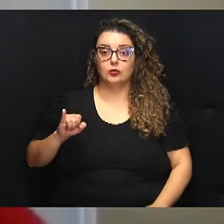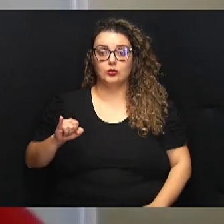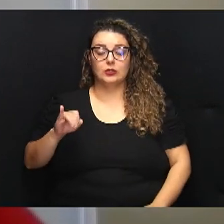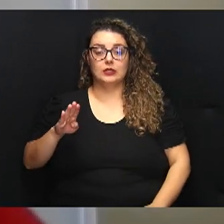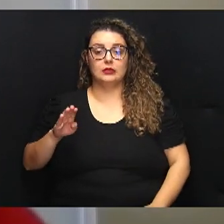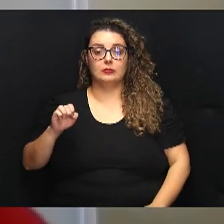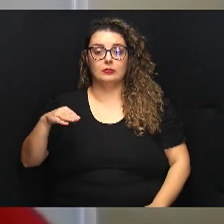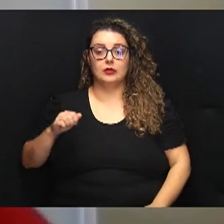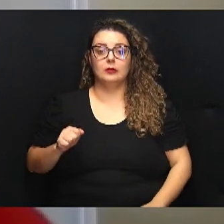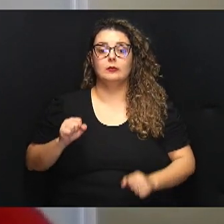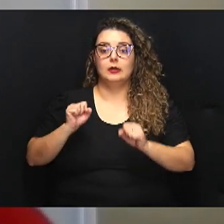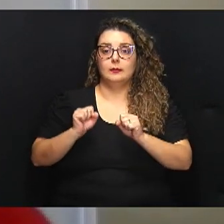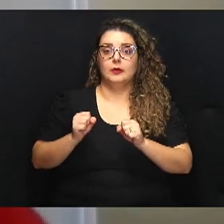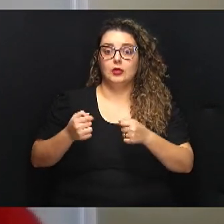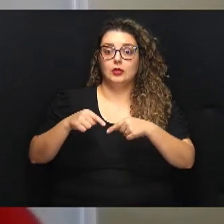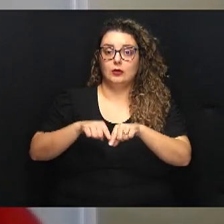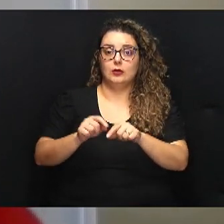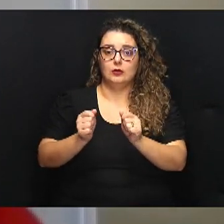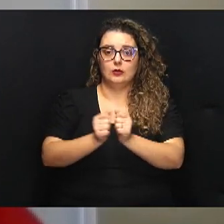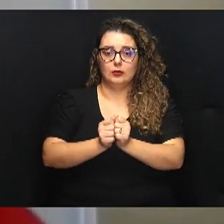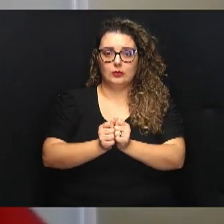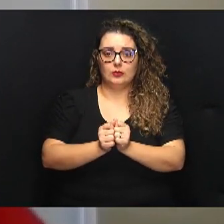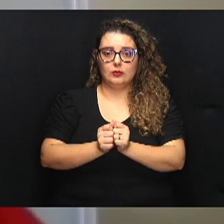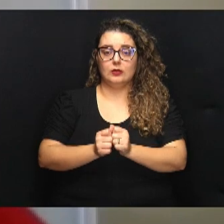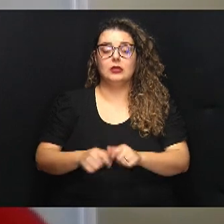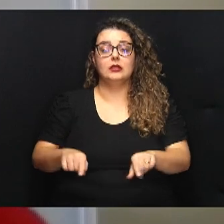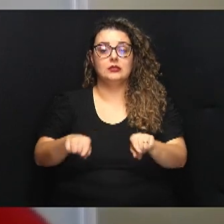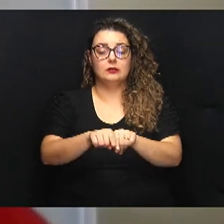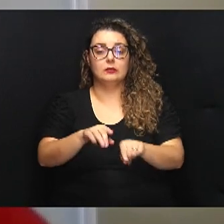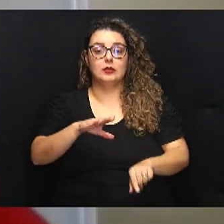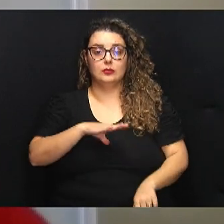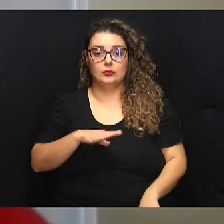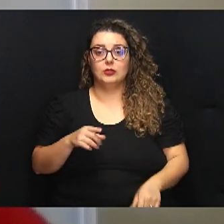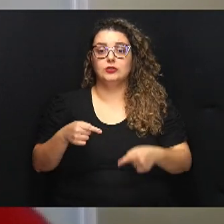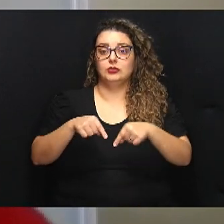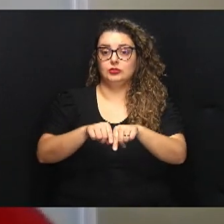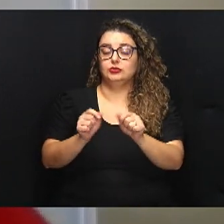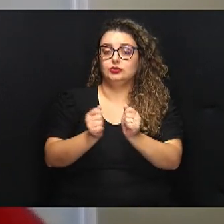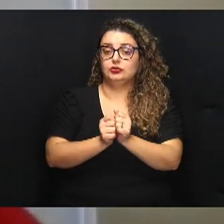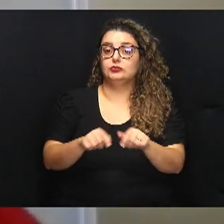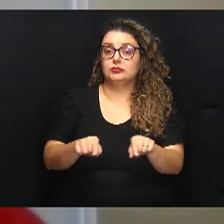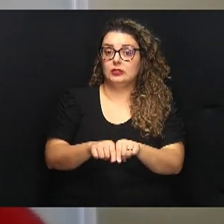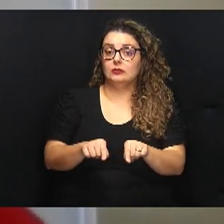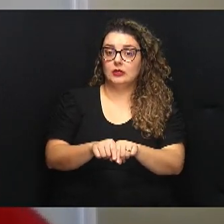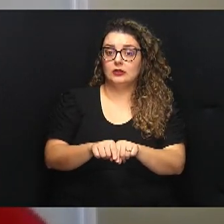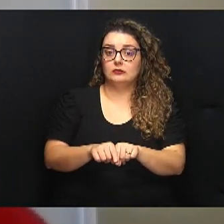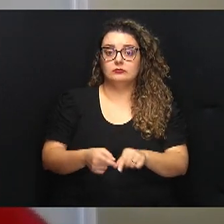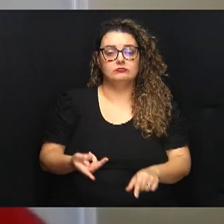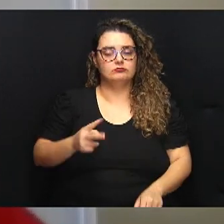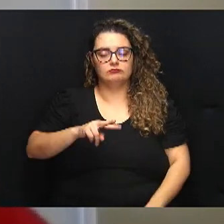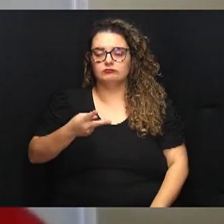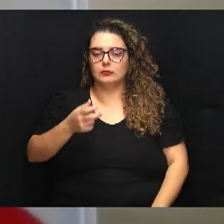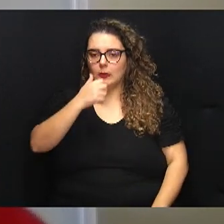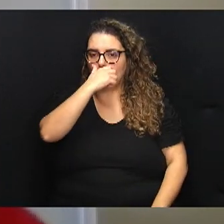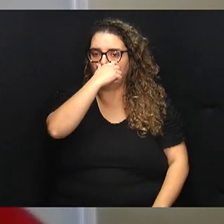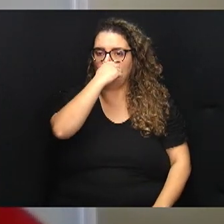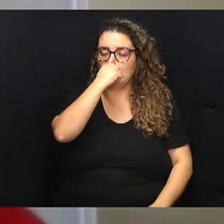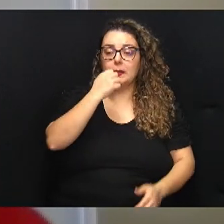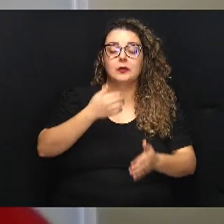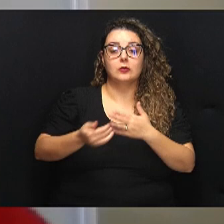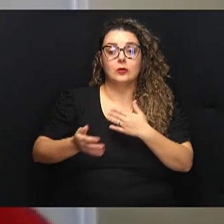atuar supletivamente e mesmo o município pode atuar supletivamente e vice-versa, quer dizer, em qualquer